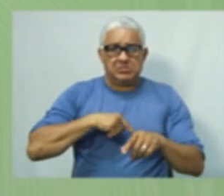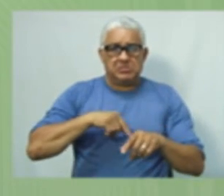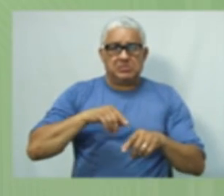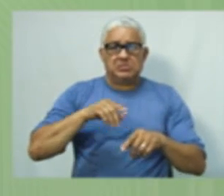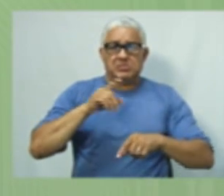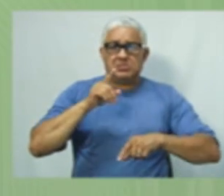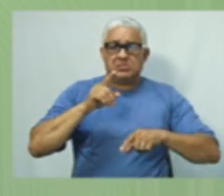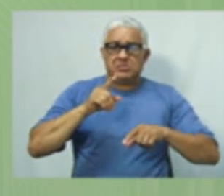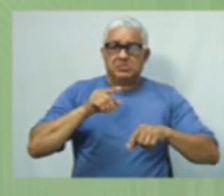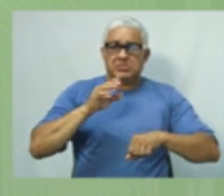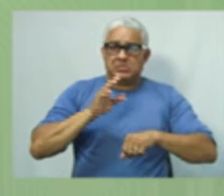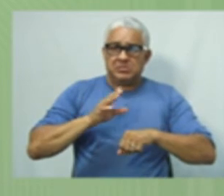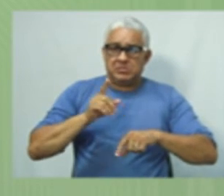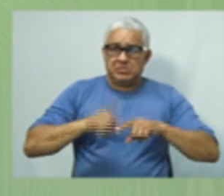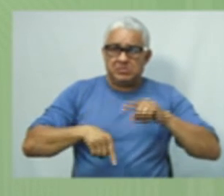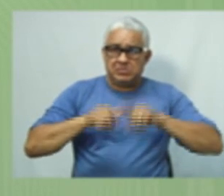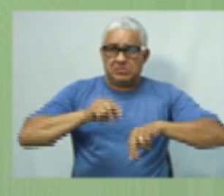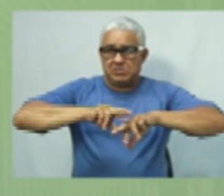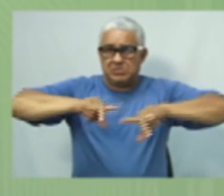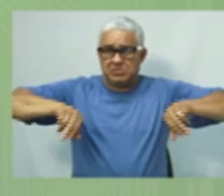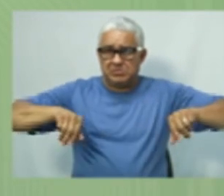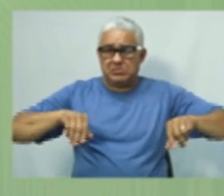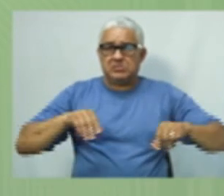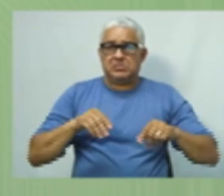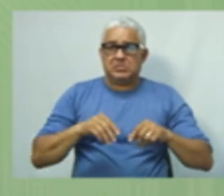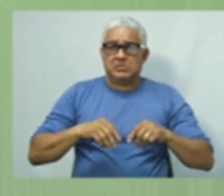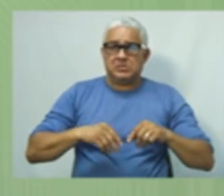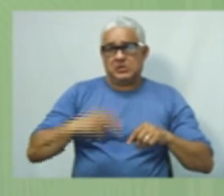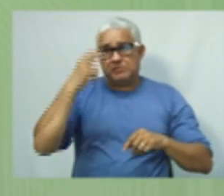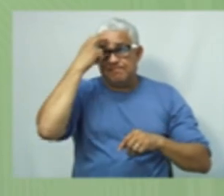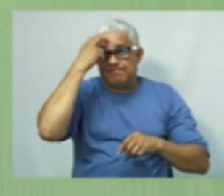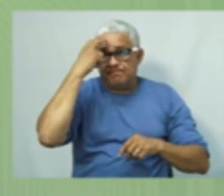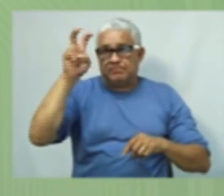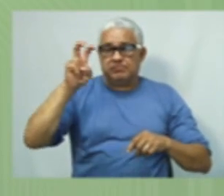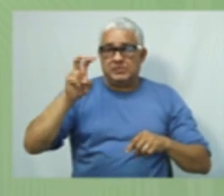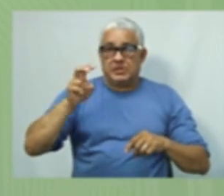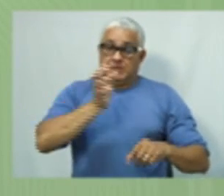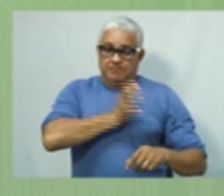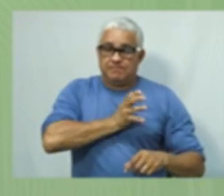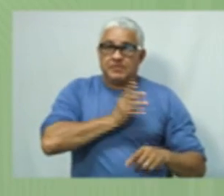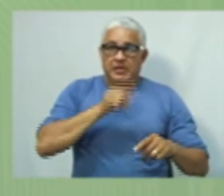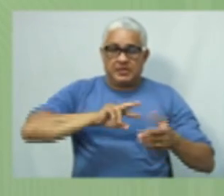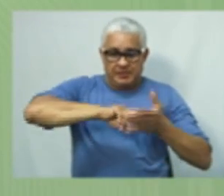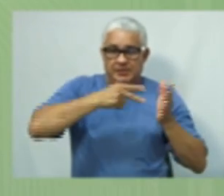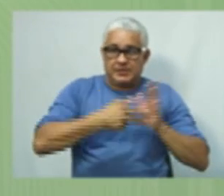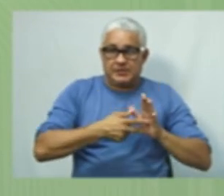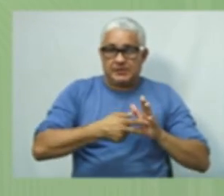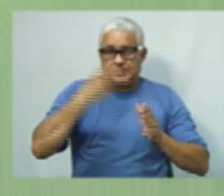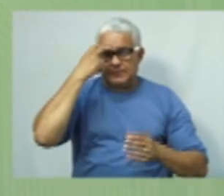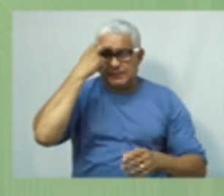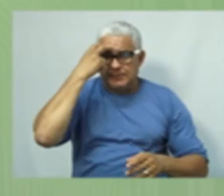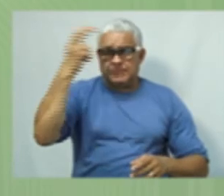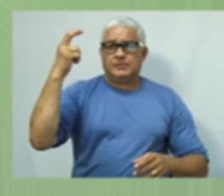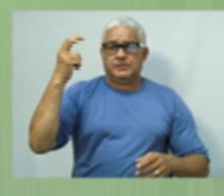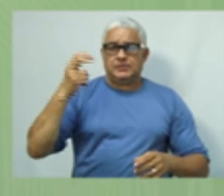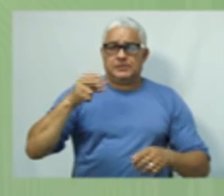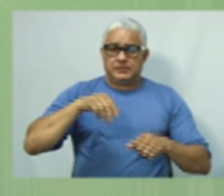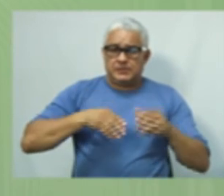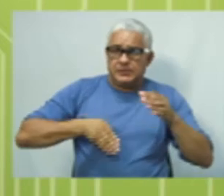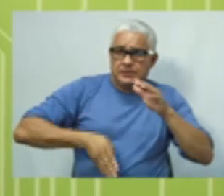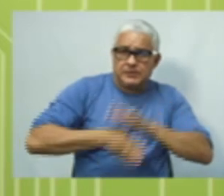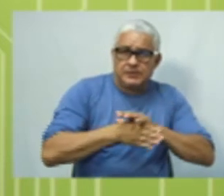quer, mas o saber te torna uma pessoa rica, rica culturalmente, culto para entrar e sair e falar e